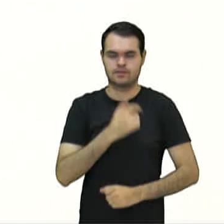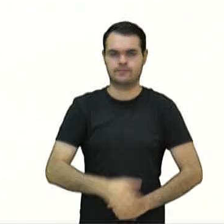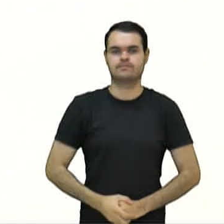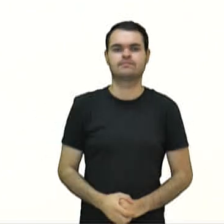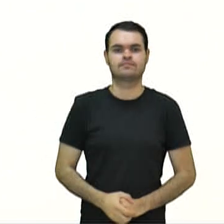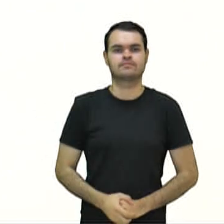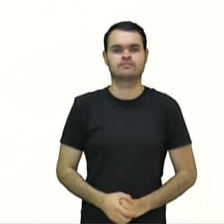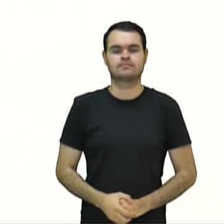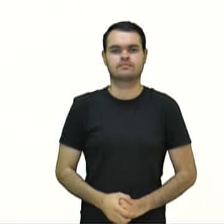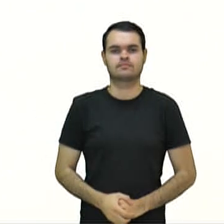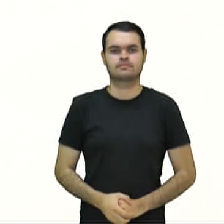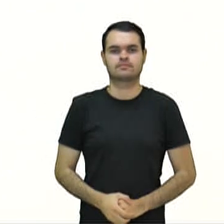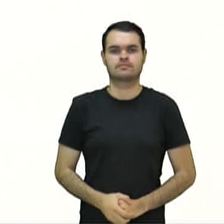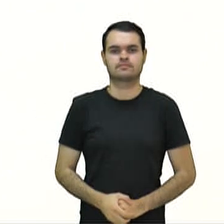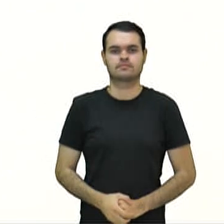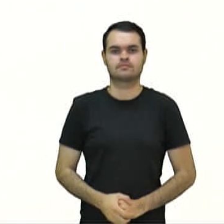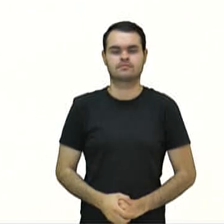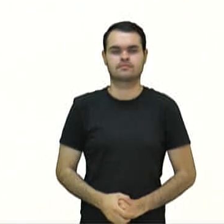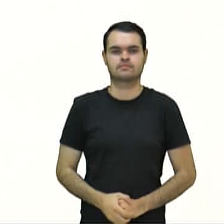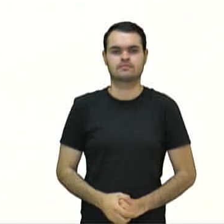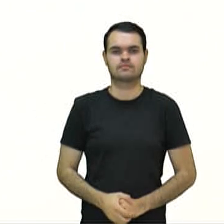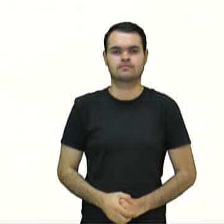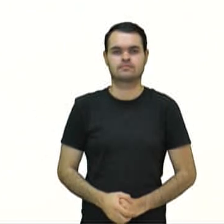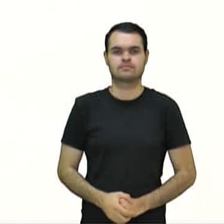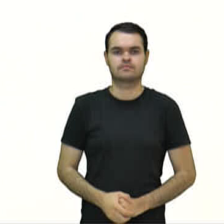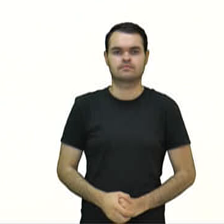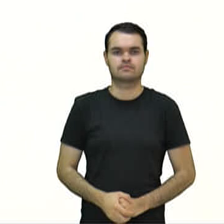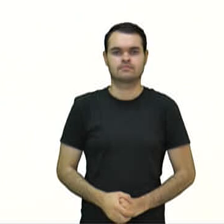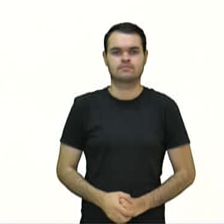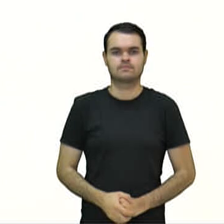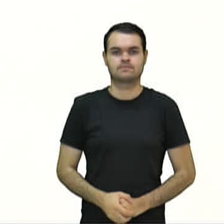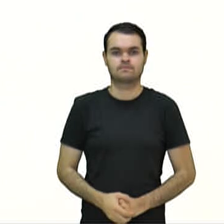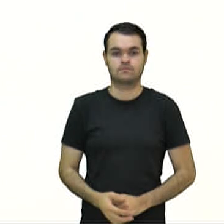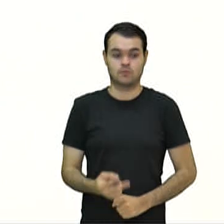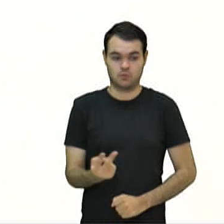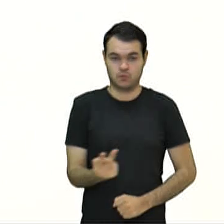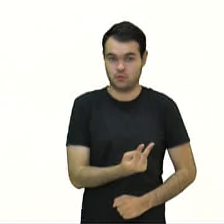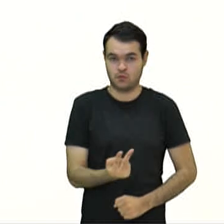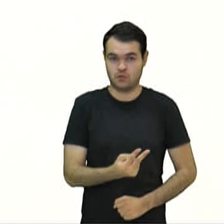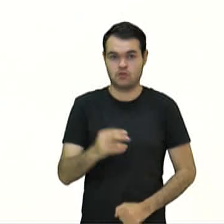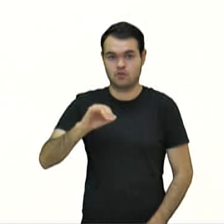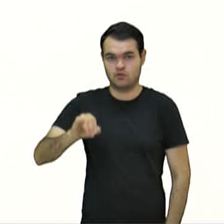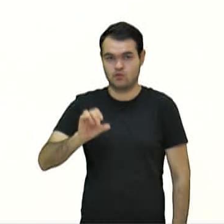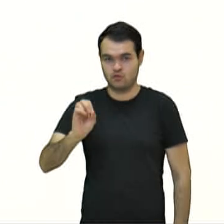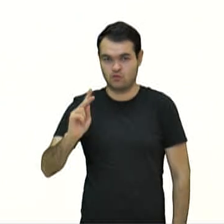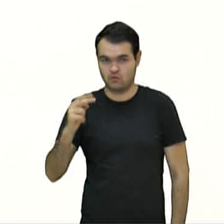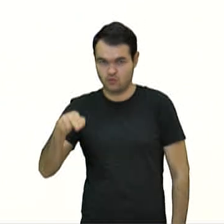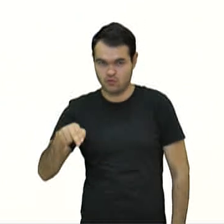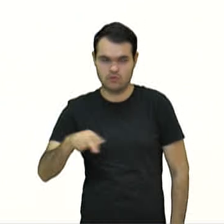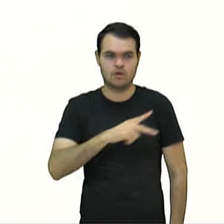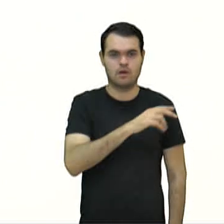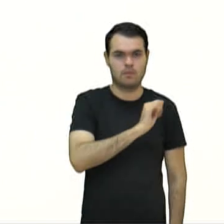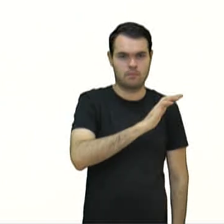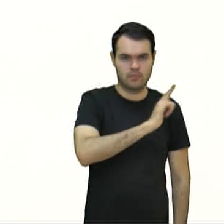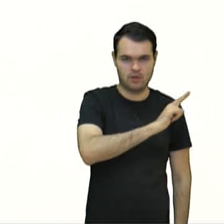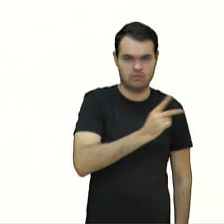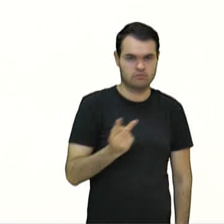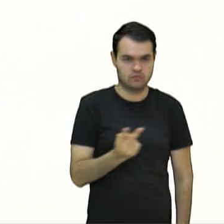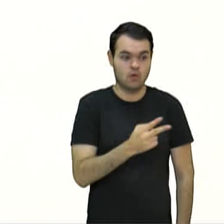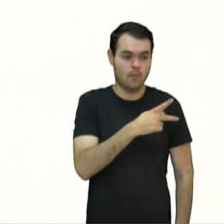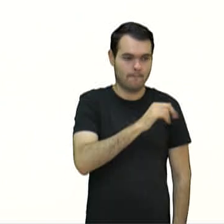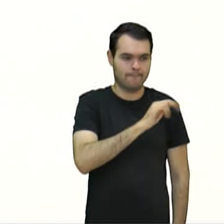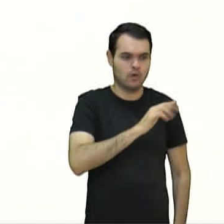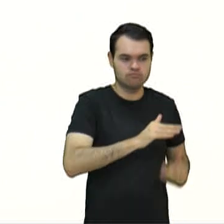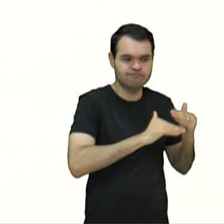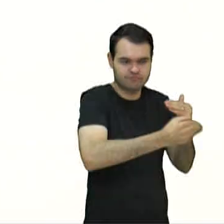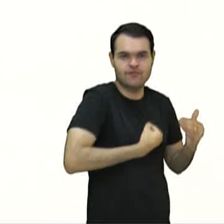successful songwriting partnership in musical history. Os dois, o John Lennon e o Paul McCartney, que ainda está vivo e está fazendo